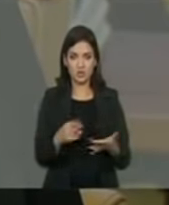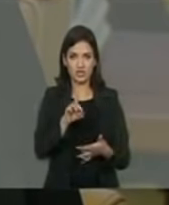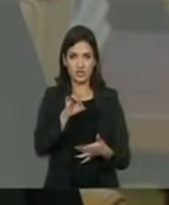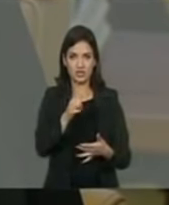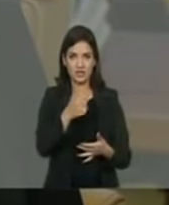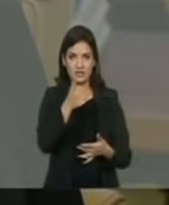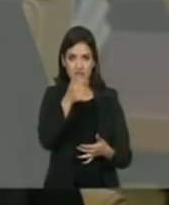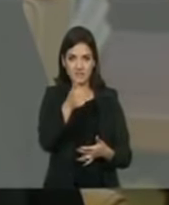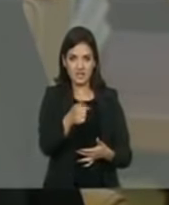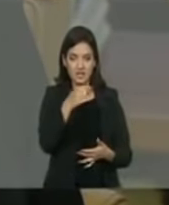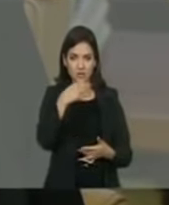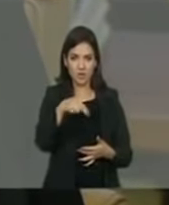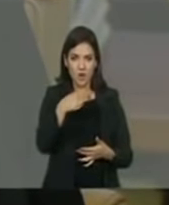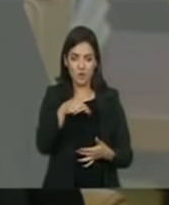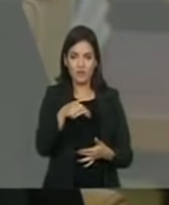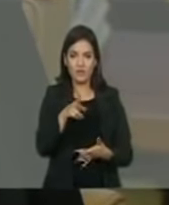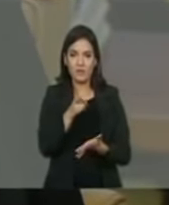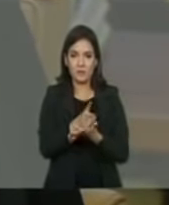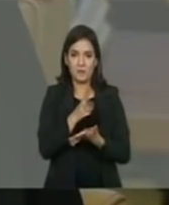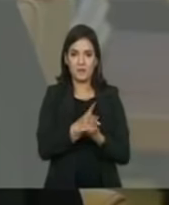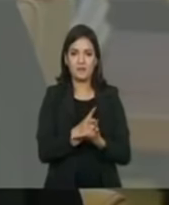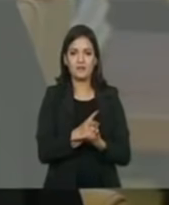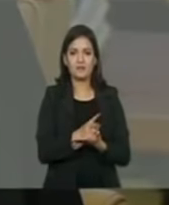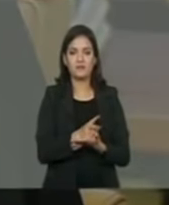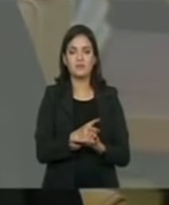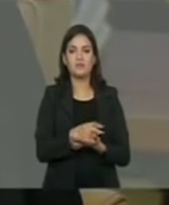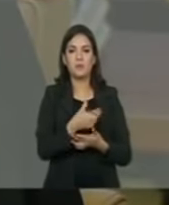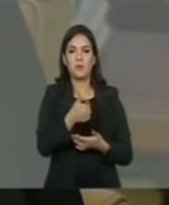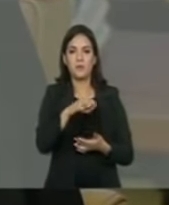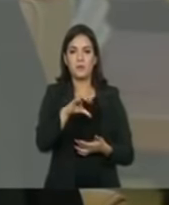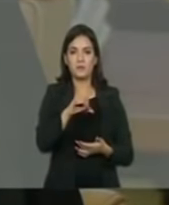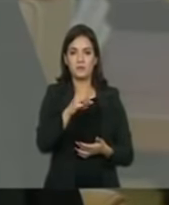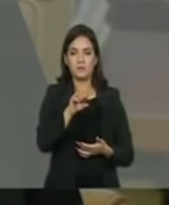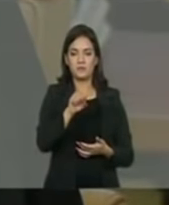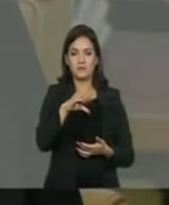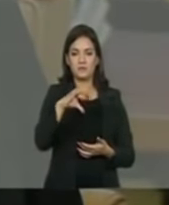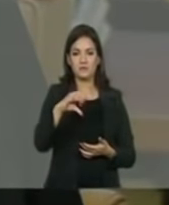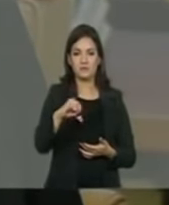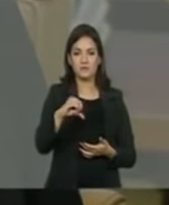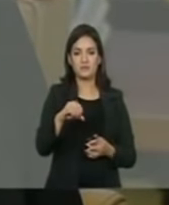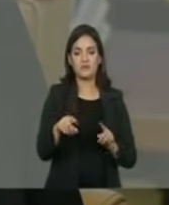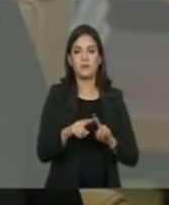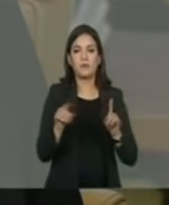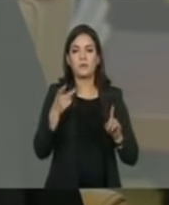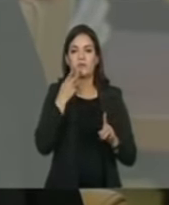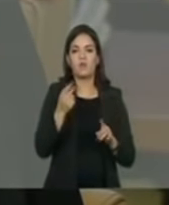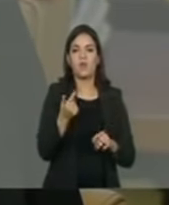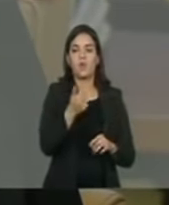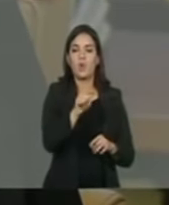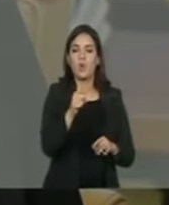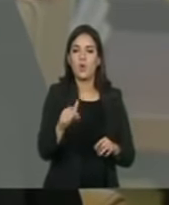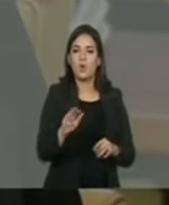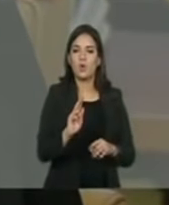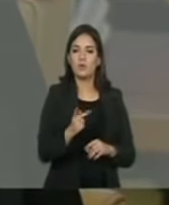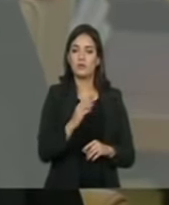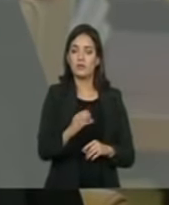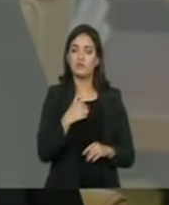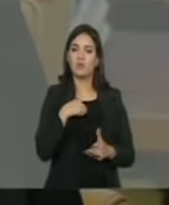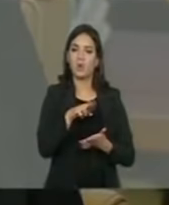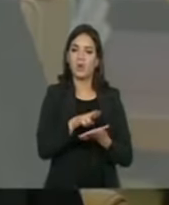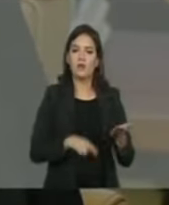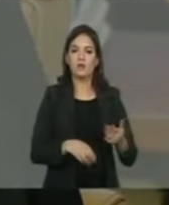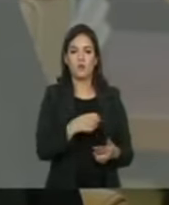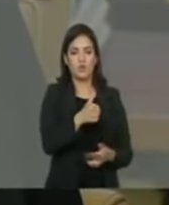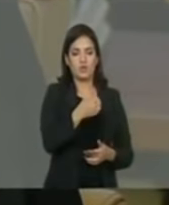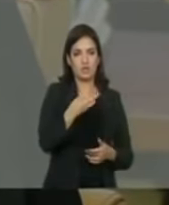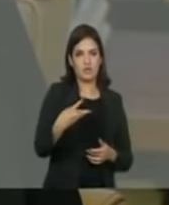707 grande do sul no dia 7 de novembro de 89 mas não mencionou outros agassi que o relator em 13 de agosto 96